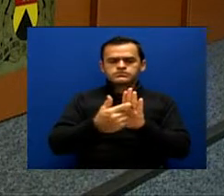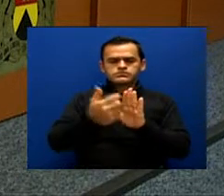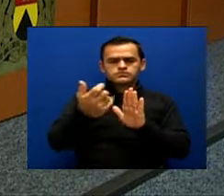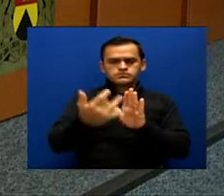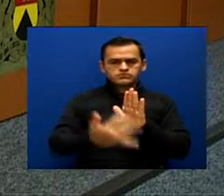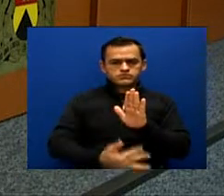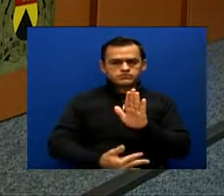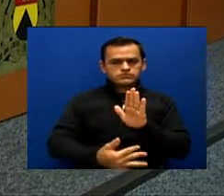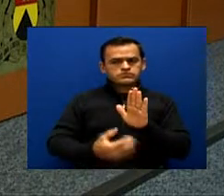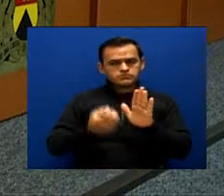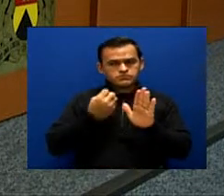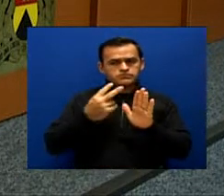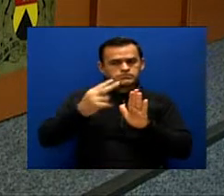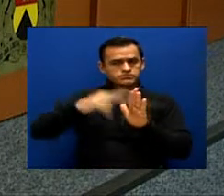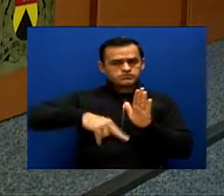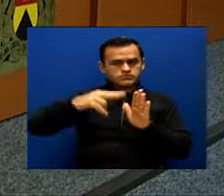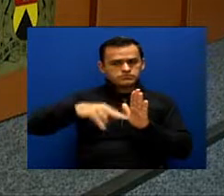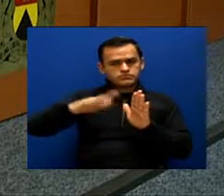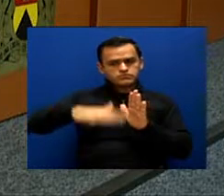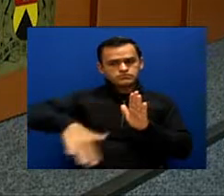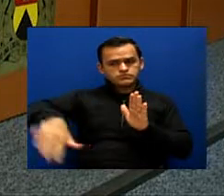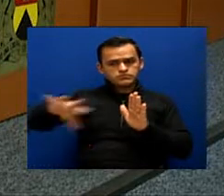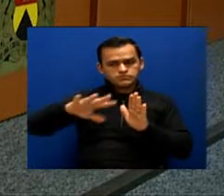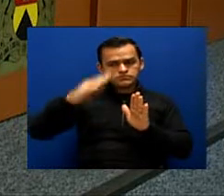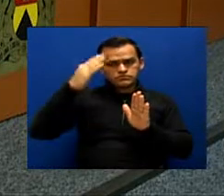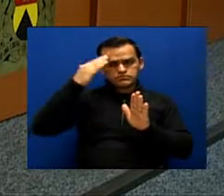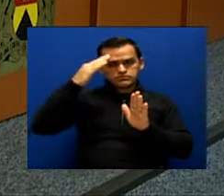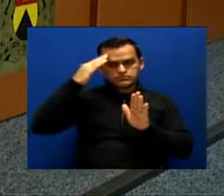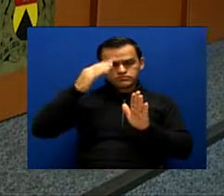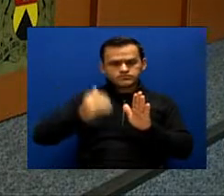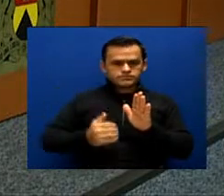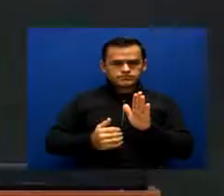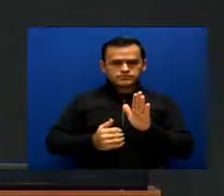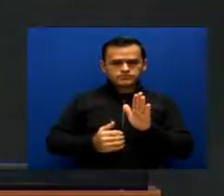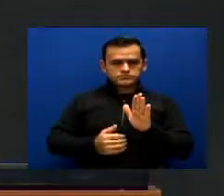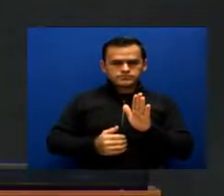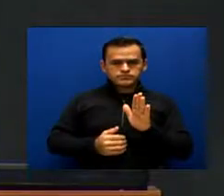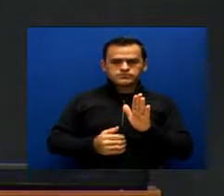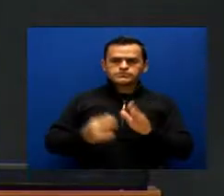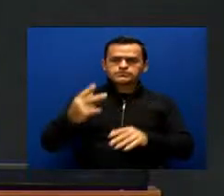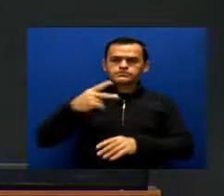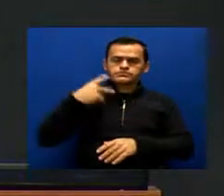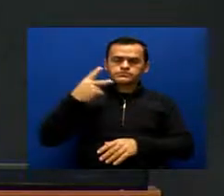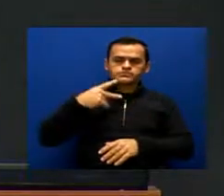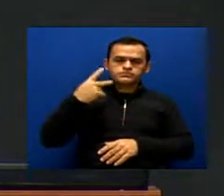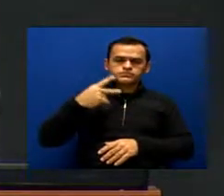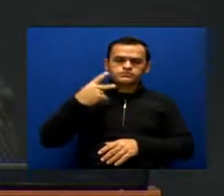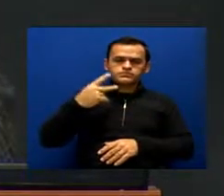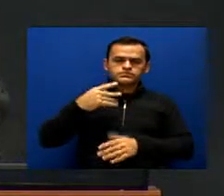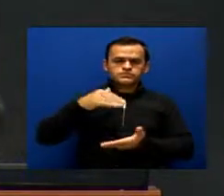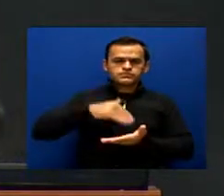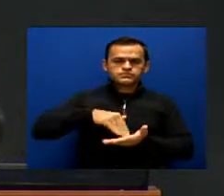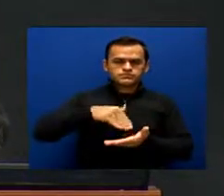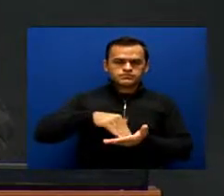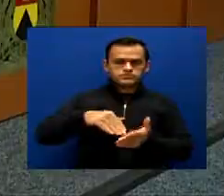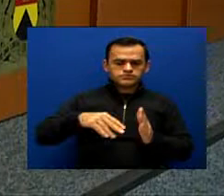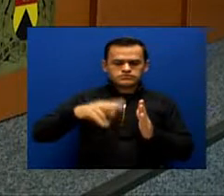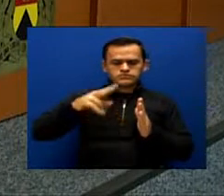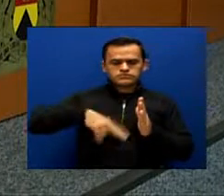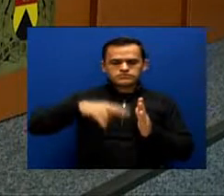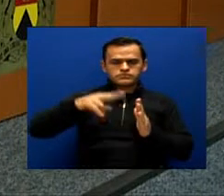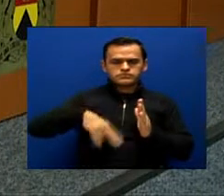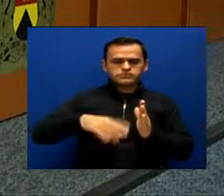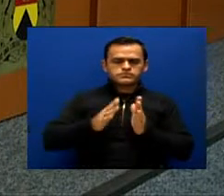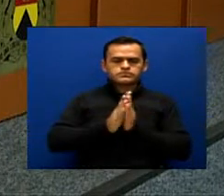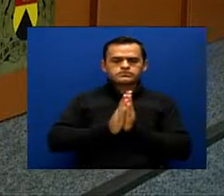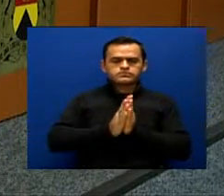é bom que leia para todos terem conhecimento. O não cumprimento, vereador, senhor secretário, queira ler, por gentileza.